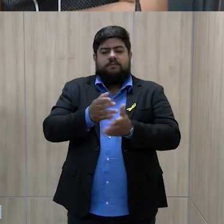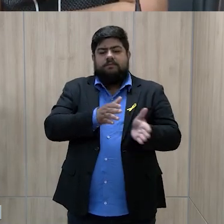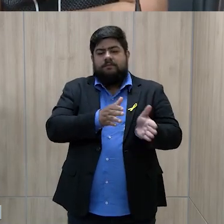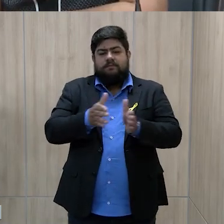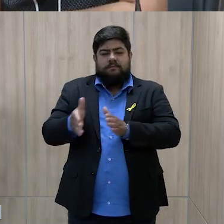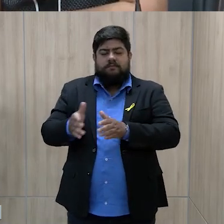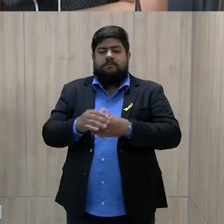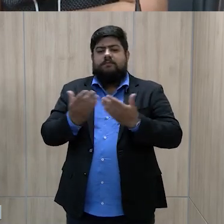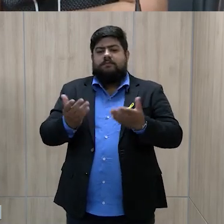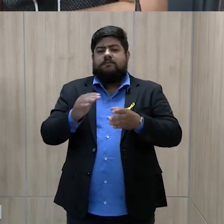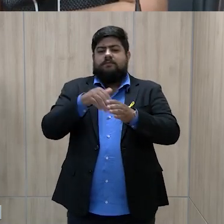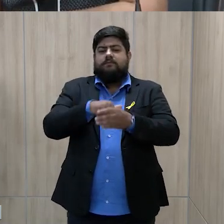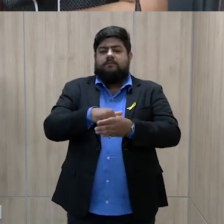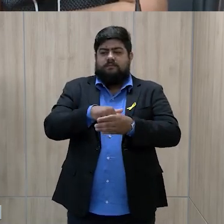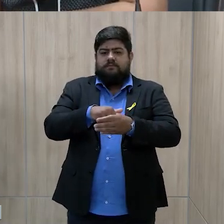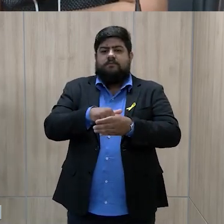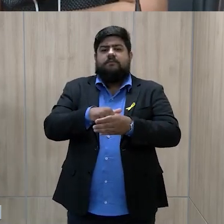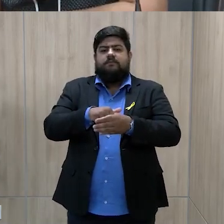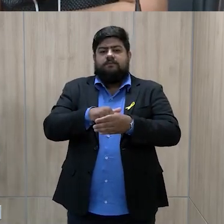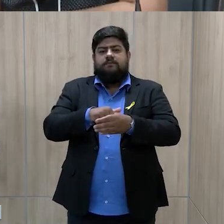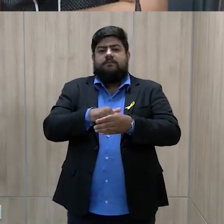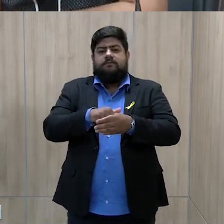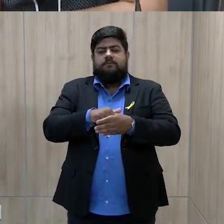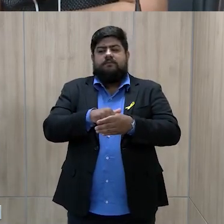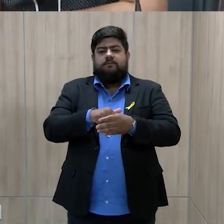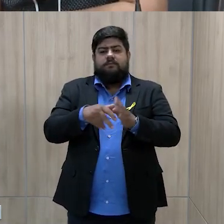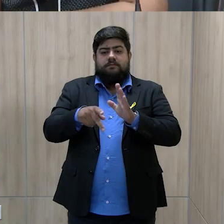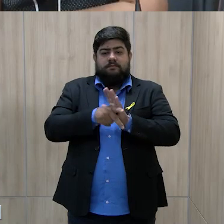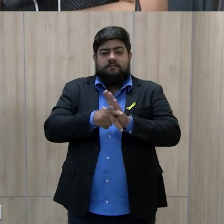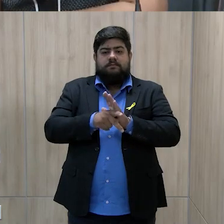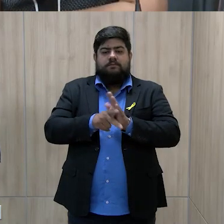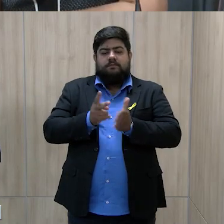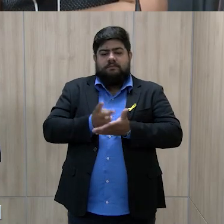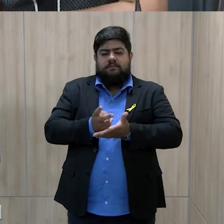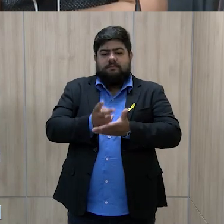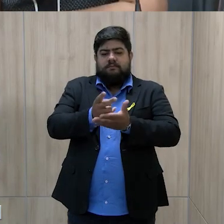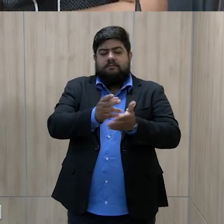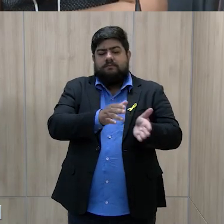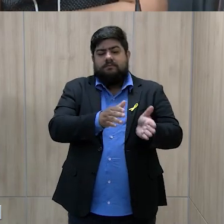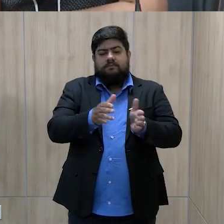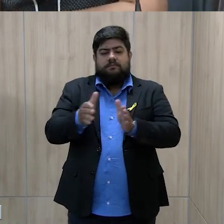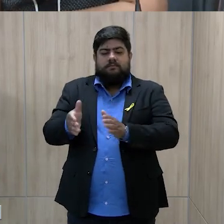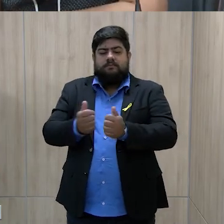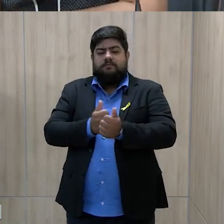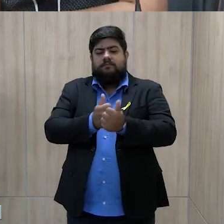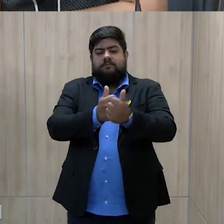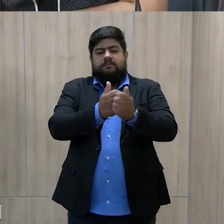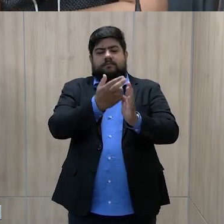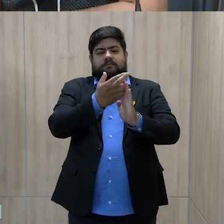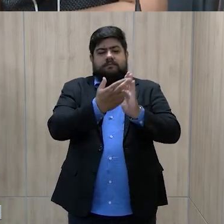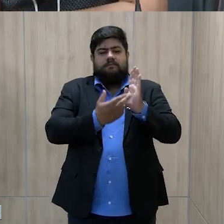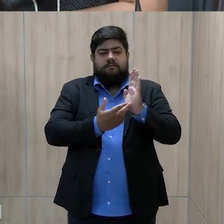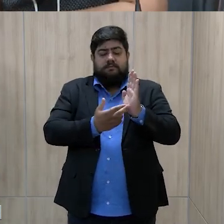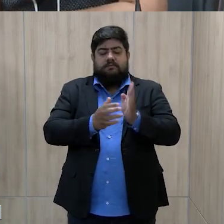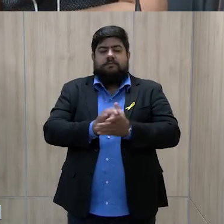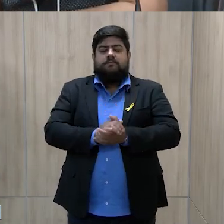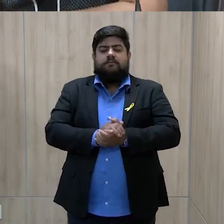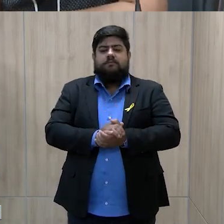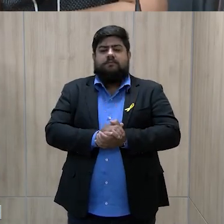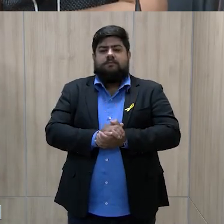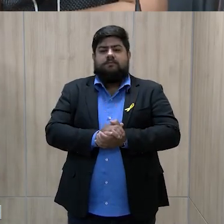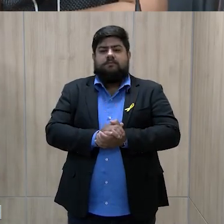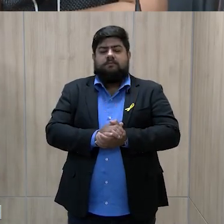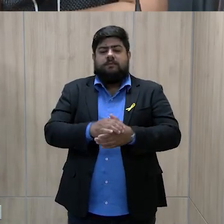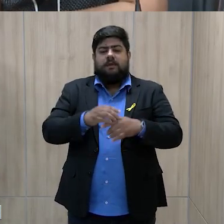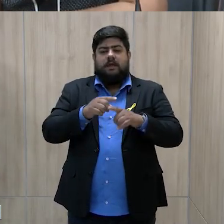tramitação o meu voto no tocante a tramitação é com o relator em